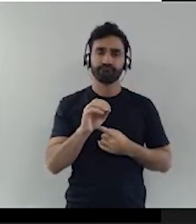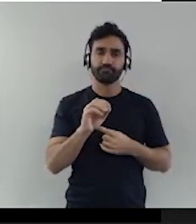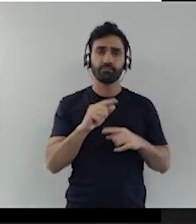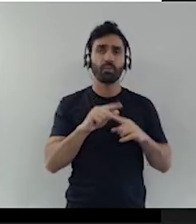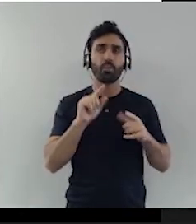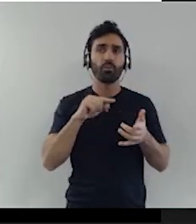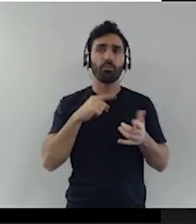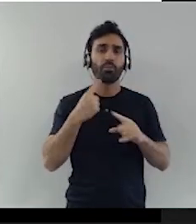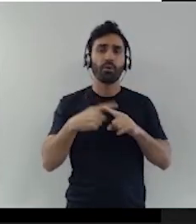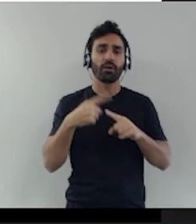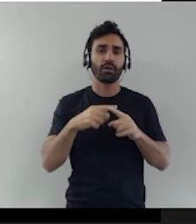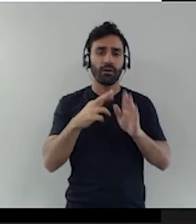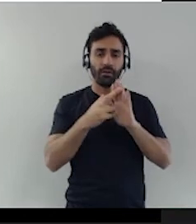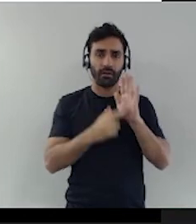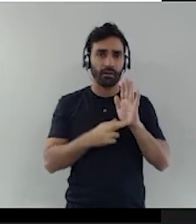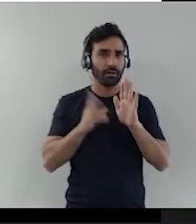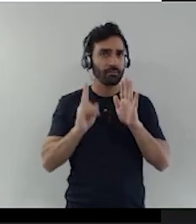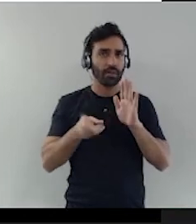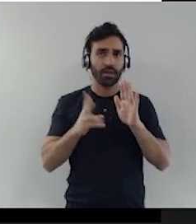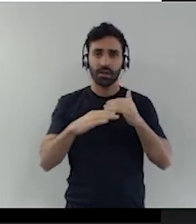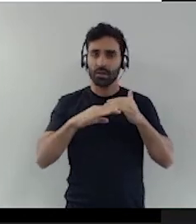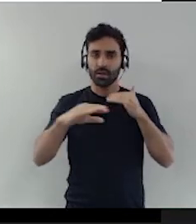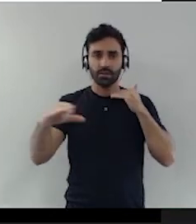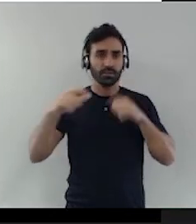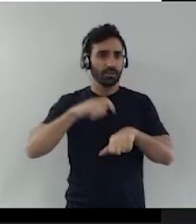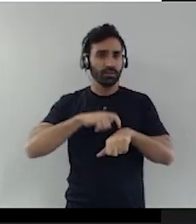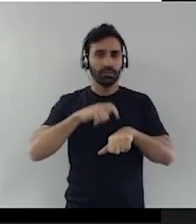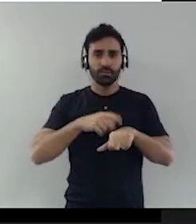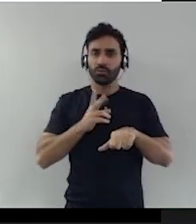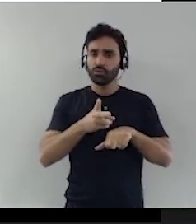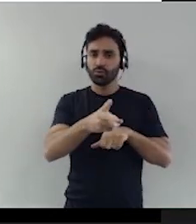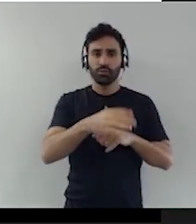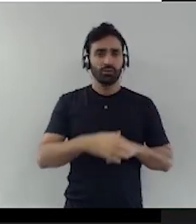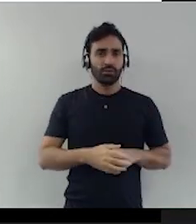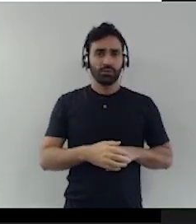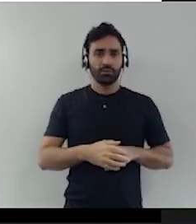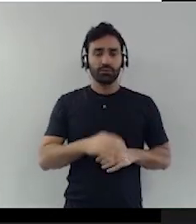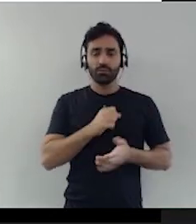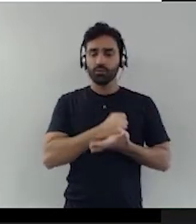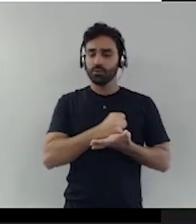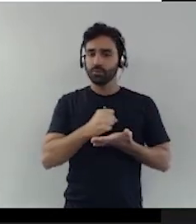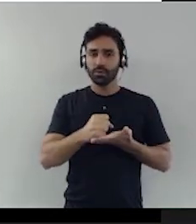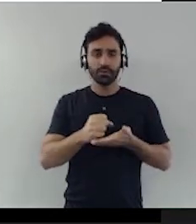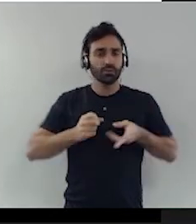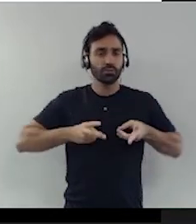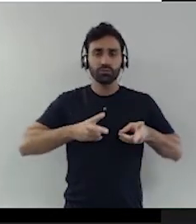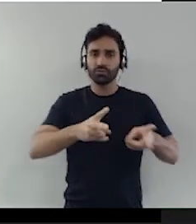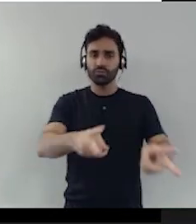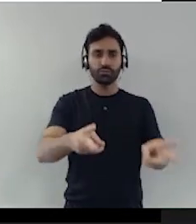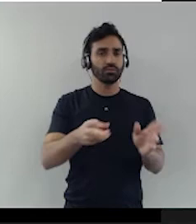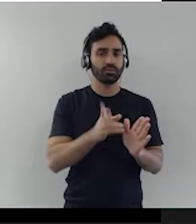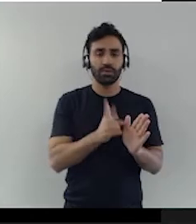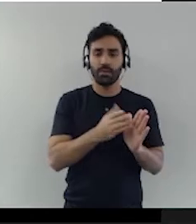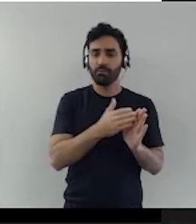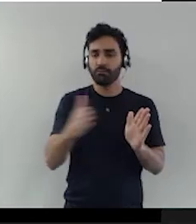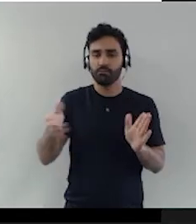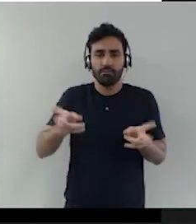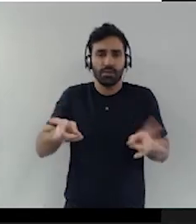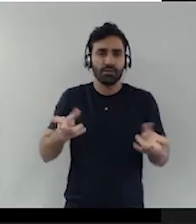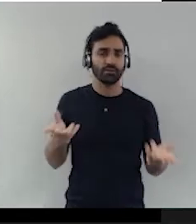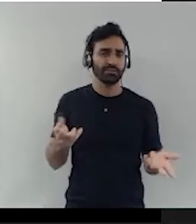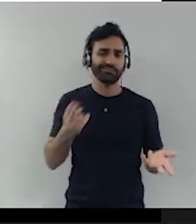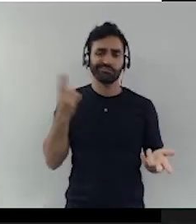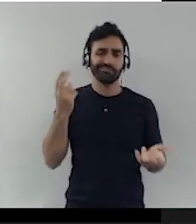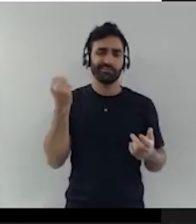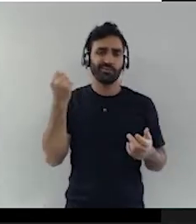regra ela é estável ao longo do tempo todo. A dinâmica do contrato ela é estável durante o tempo todo. E isso não é possível, isso